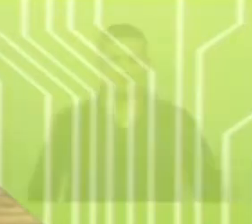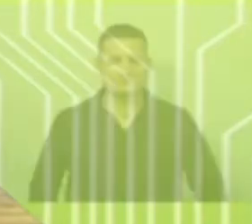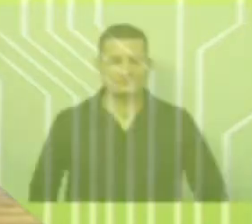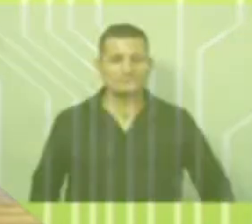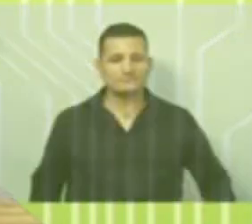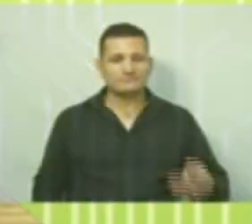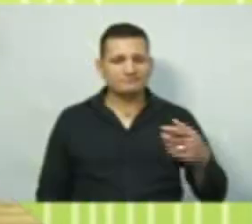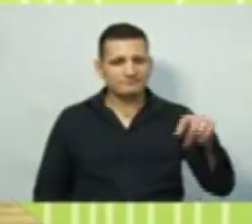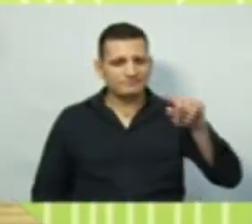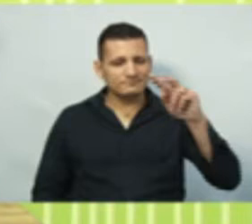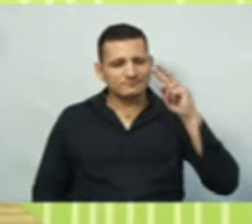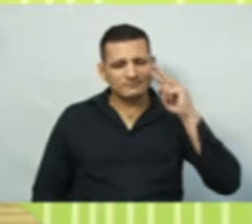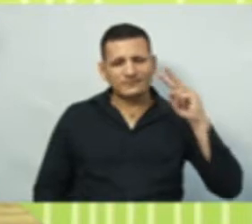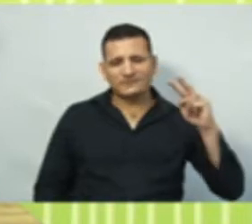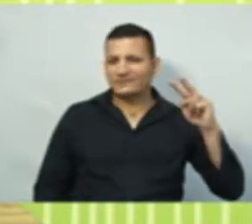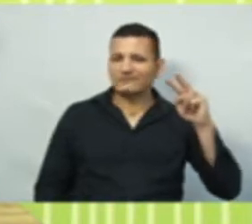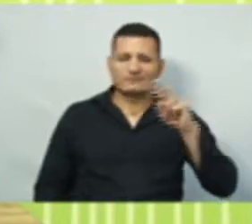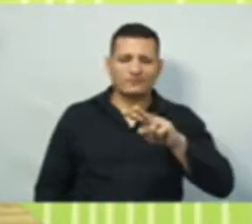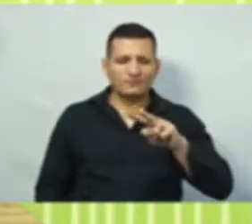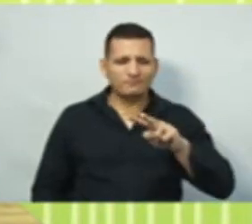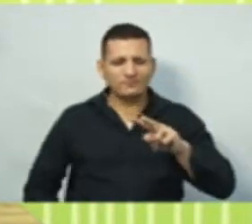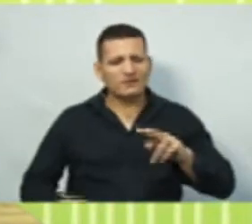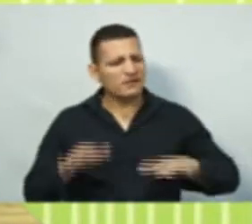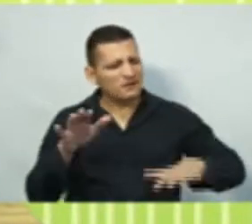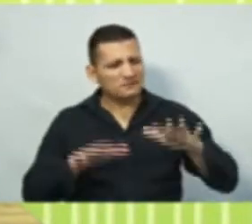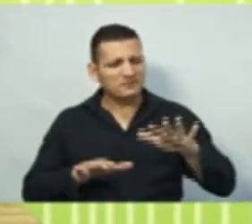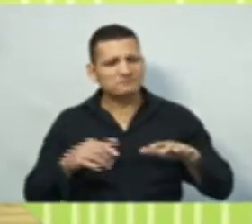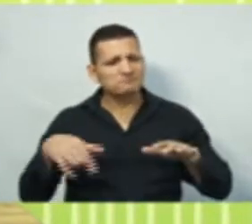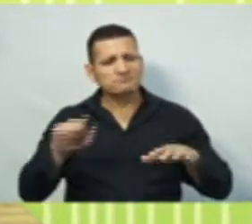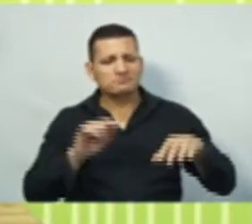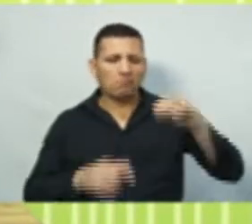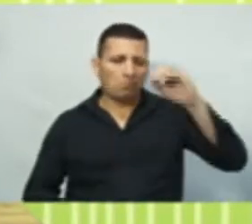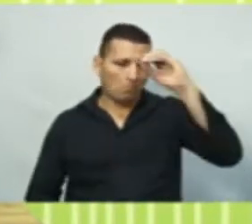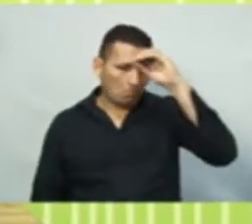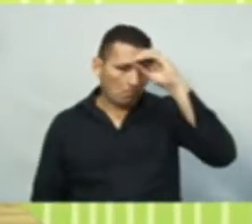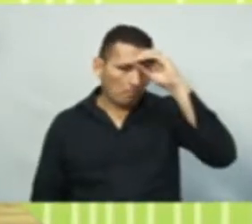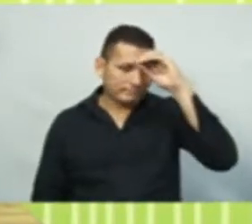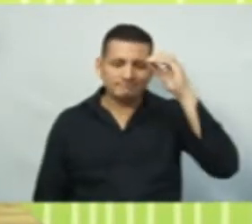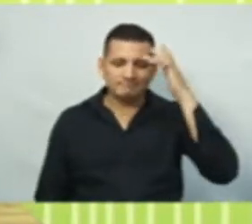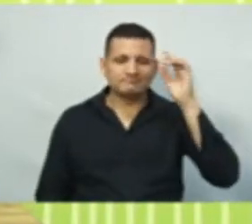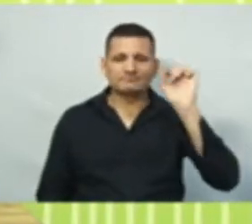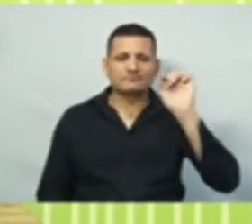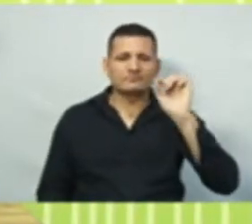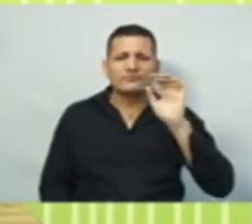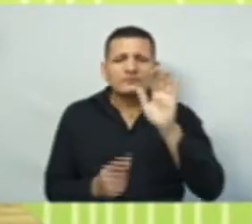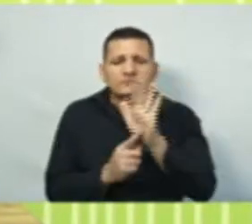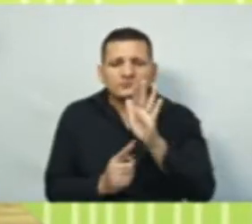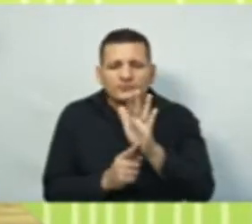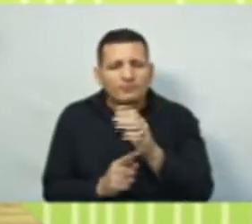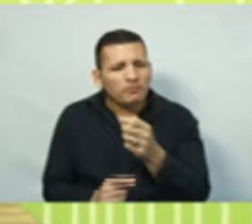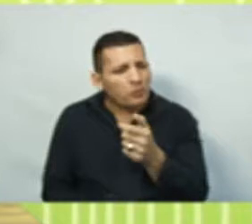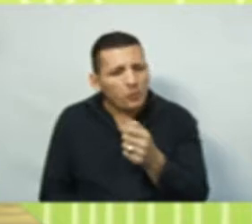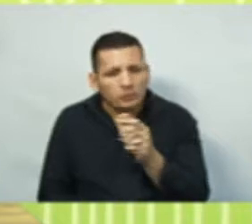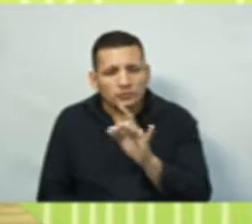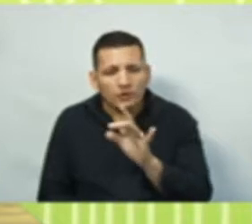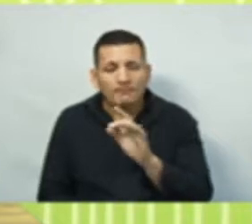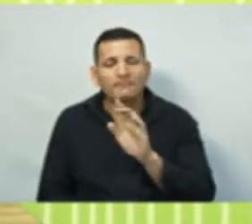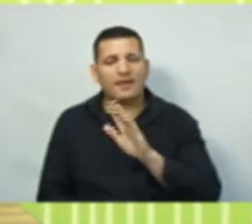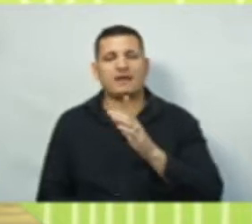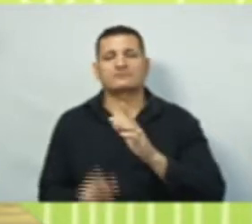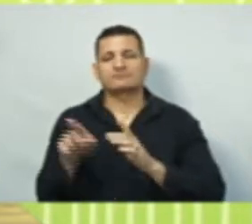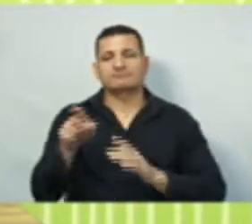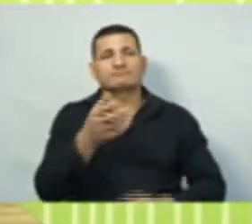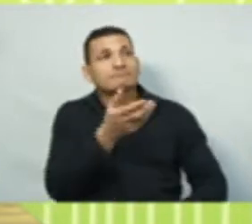Vocês viram que às vezes a gente não sabe o pouco que fazemos por alguém é tão importante para quem recebe?